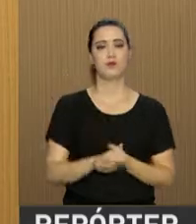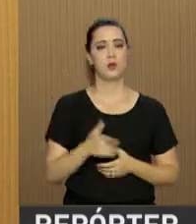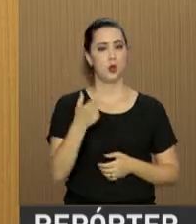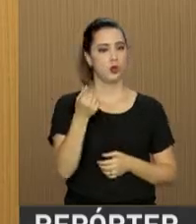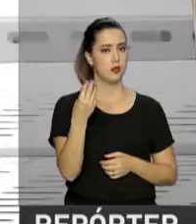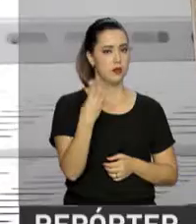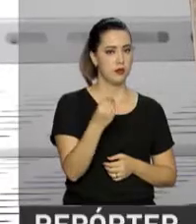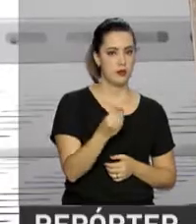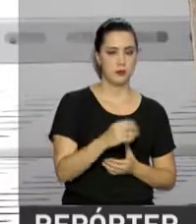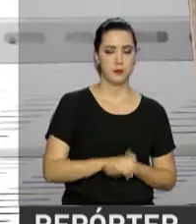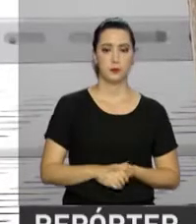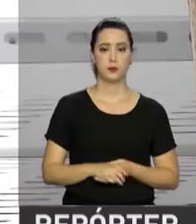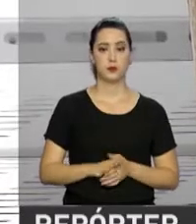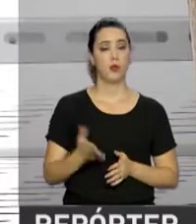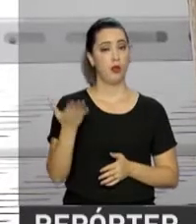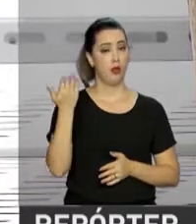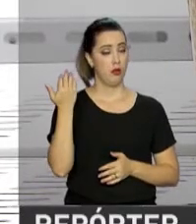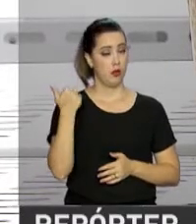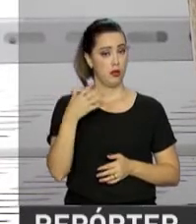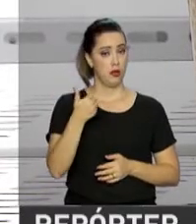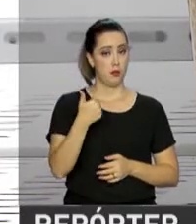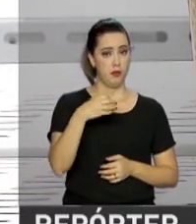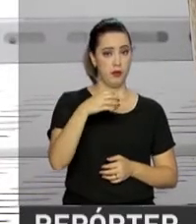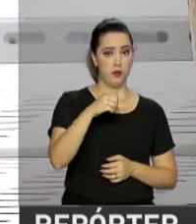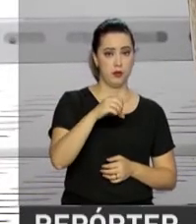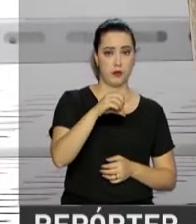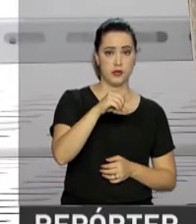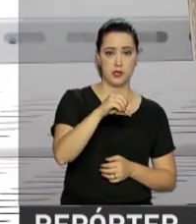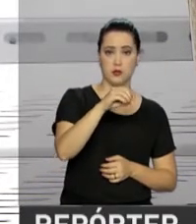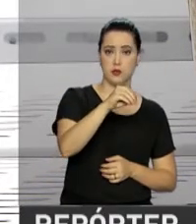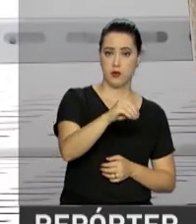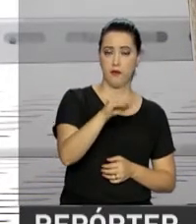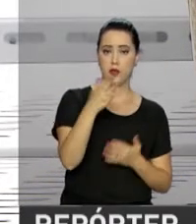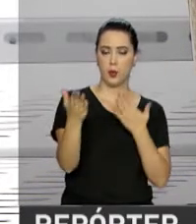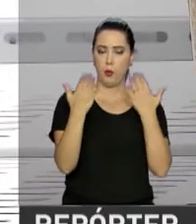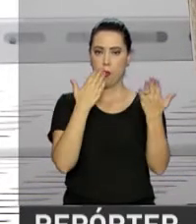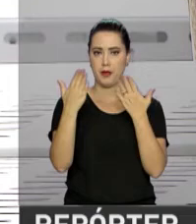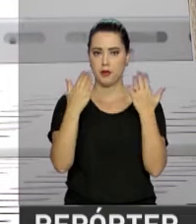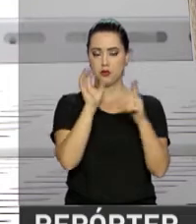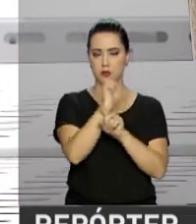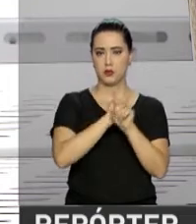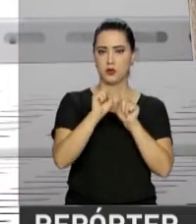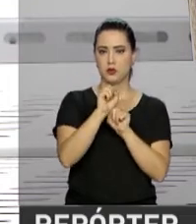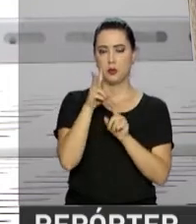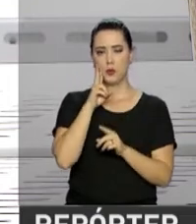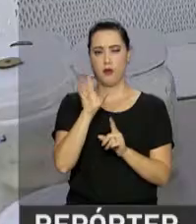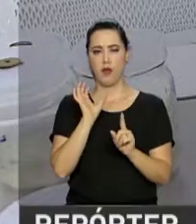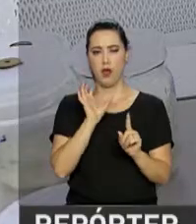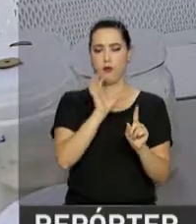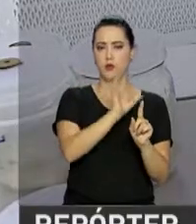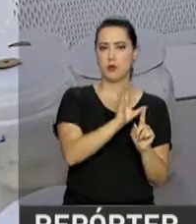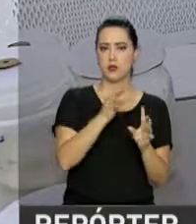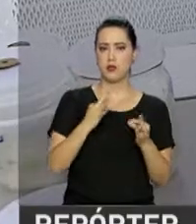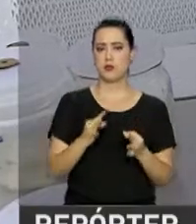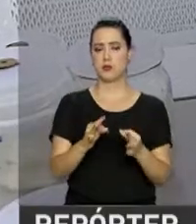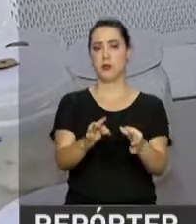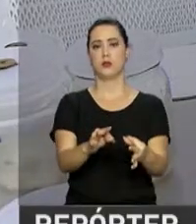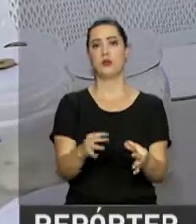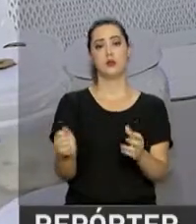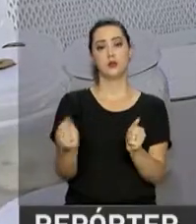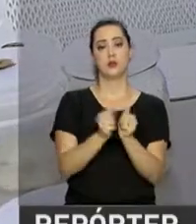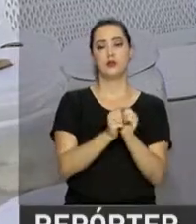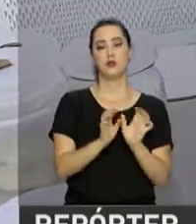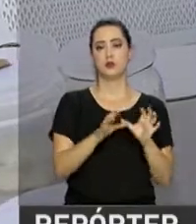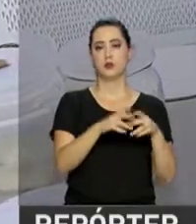2030 desde o fim dos anos 90 a embrapa lança um balanço social para avaliar os impactos das tecnologias junto